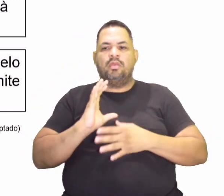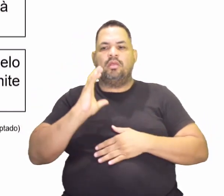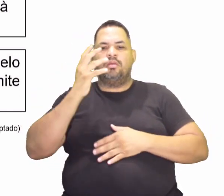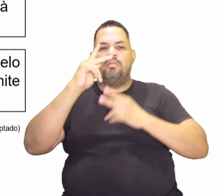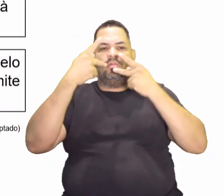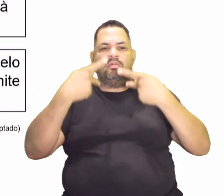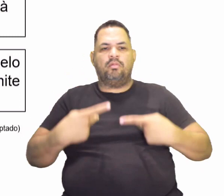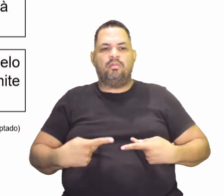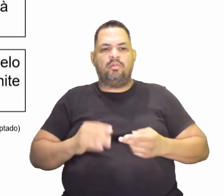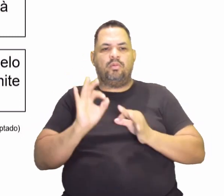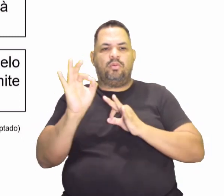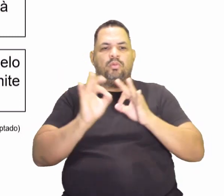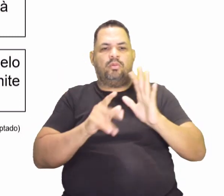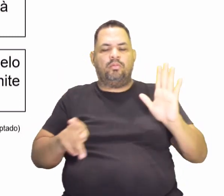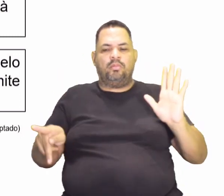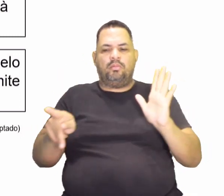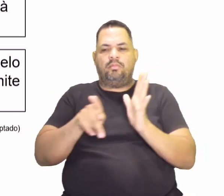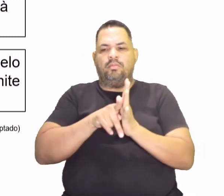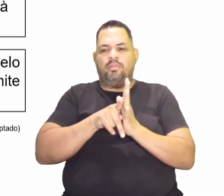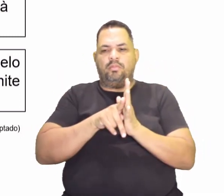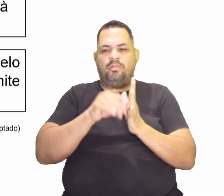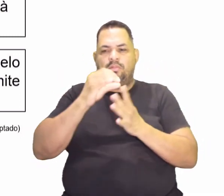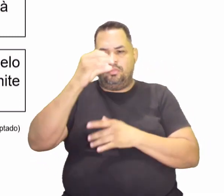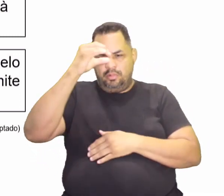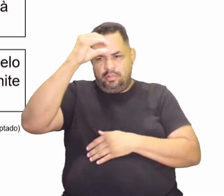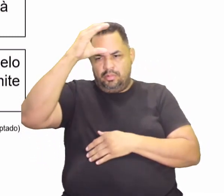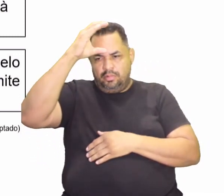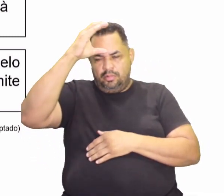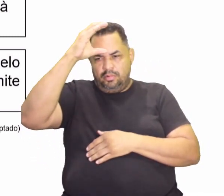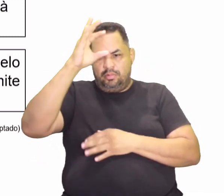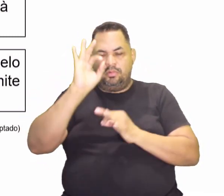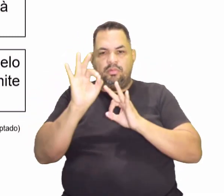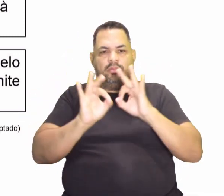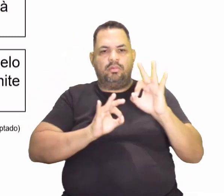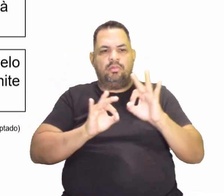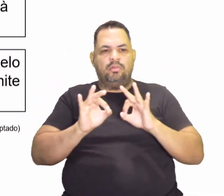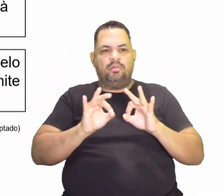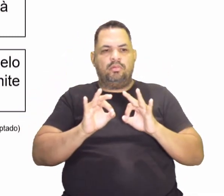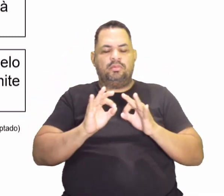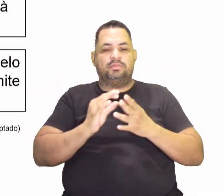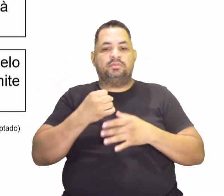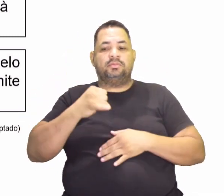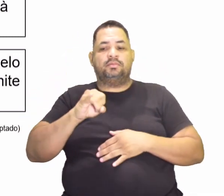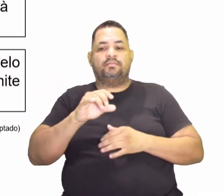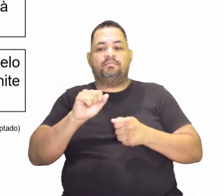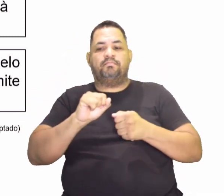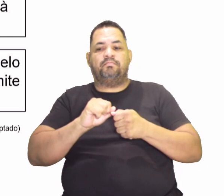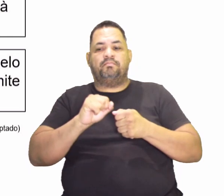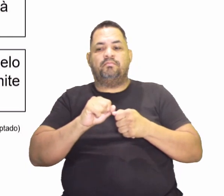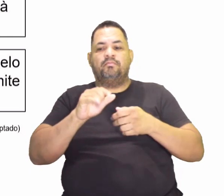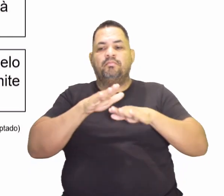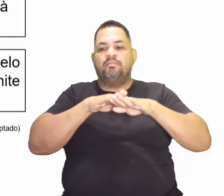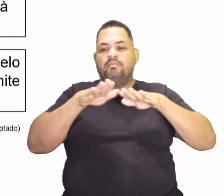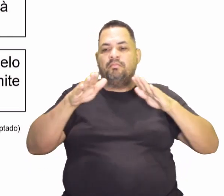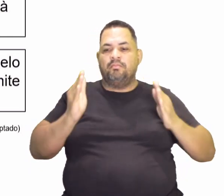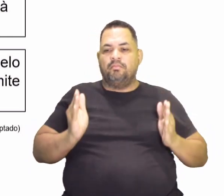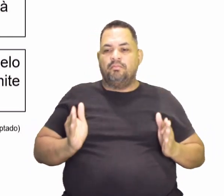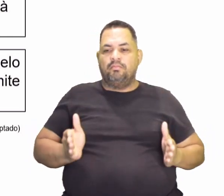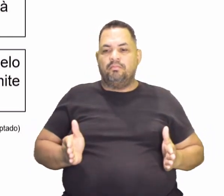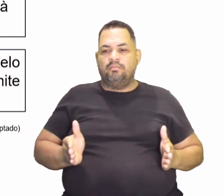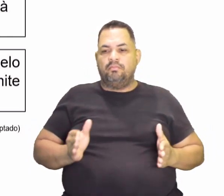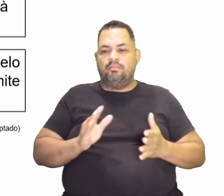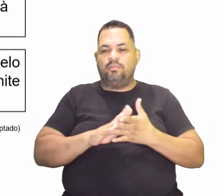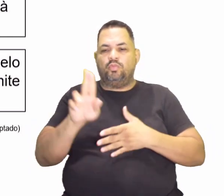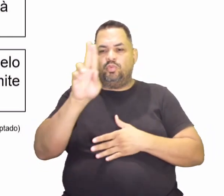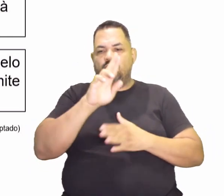capacidade humana de construir o próprio conhecimento. Tá aí vocês. Ó, se você fez uma mesa com